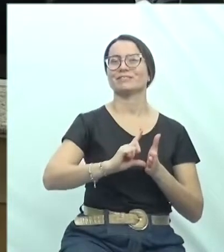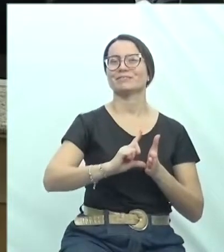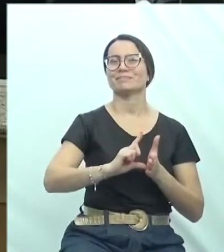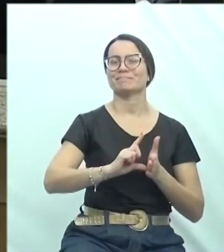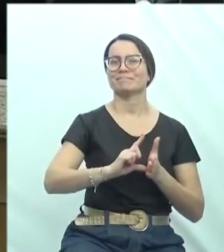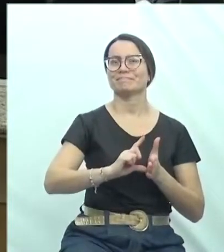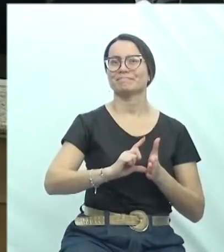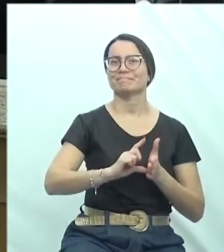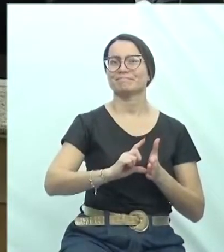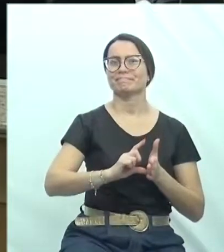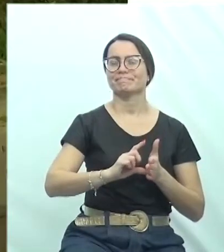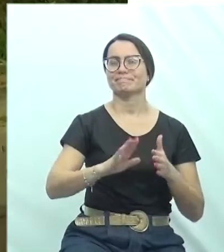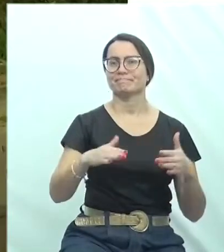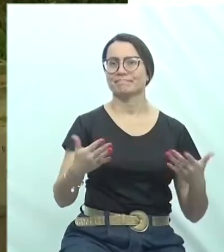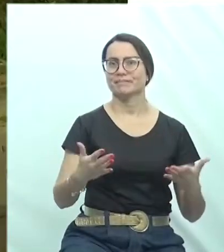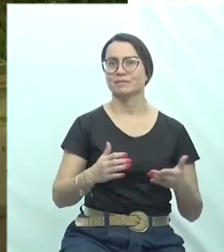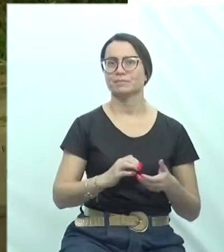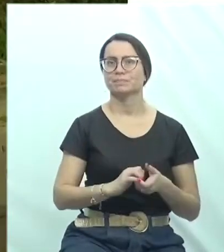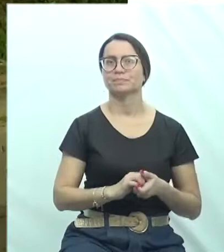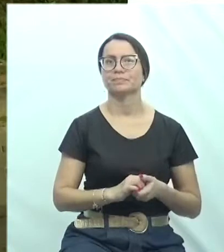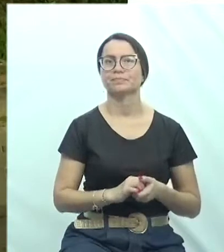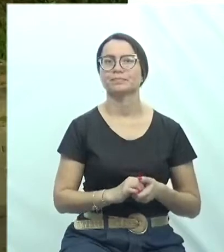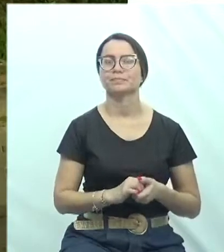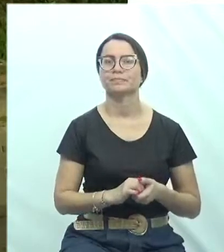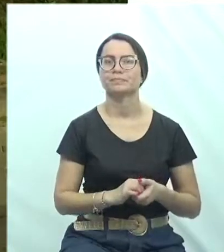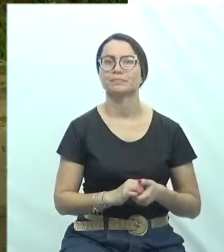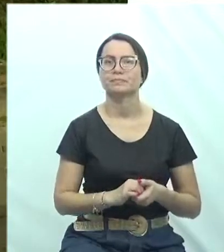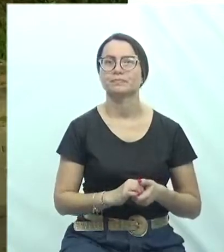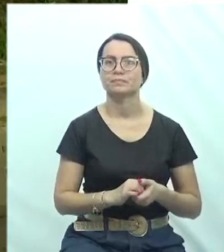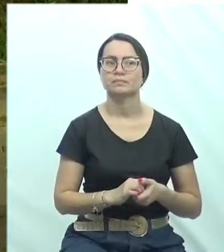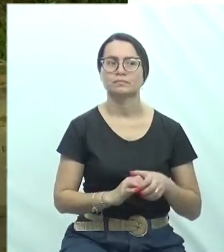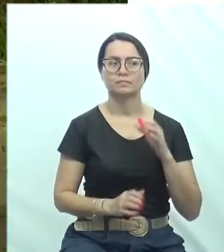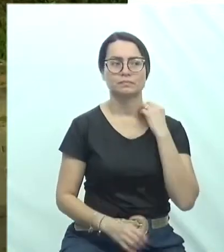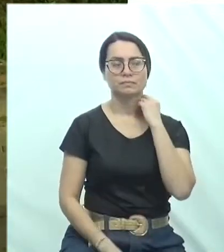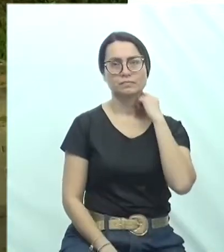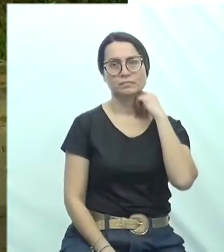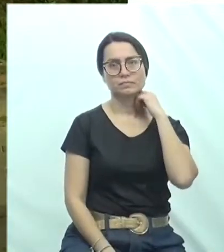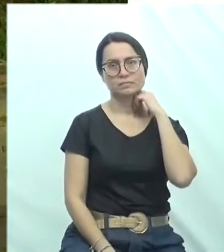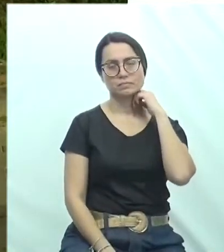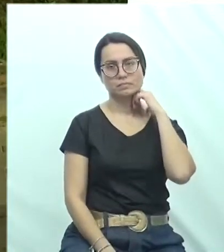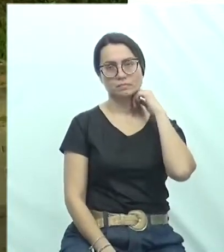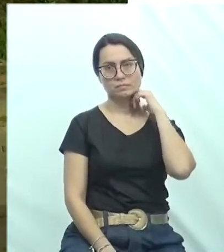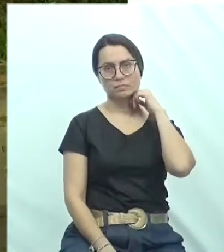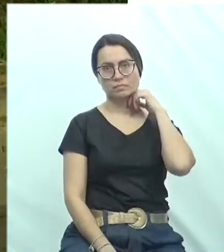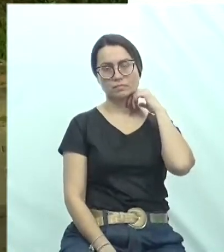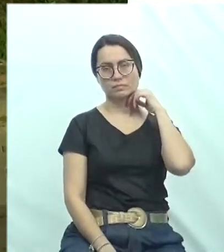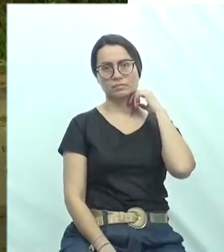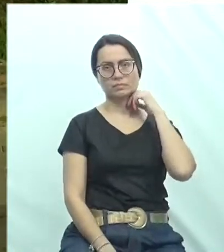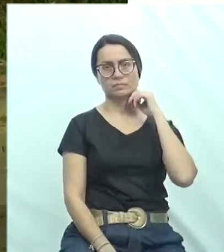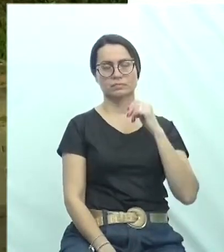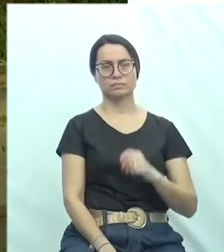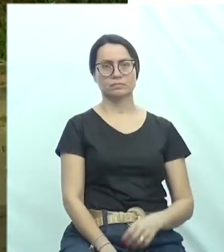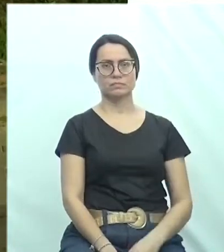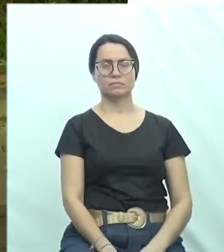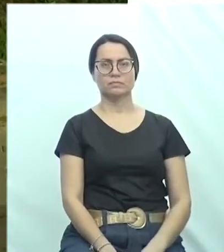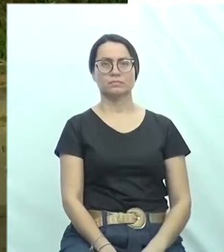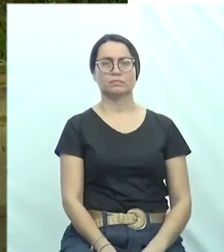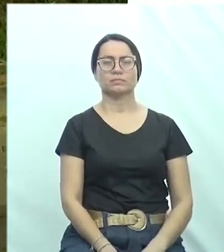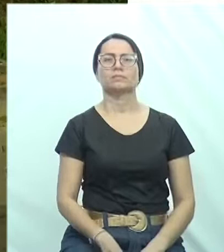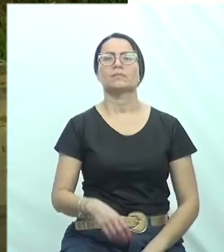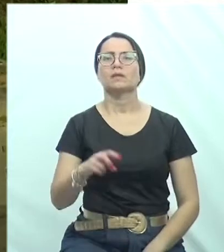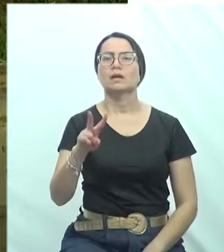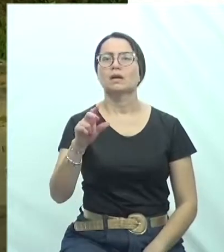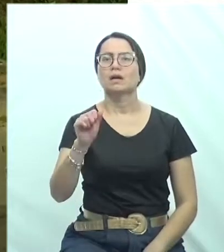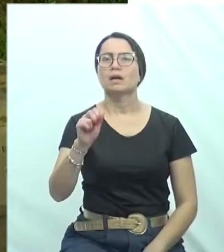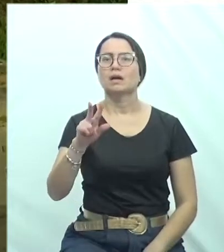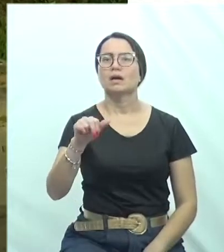o ar. Para quem, até eu vou fazer uma explanação, não sei se todos conhecem, essas válvulas, essas ventosas, elas são colocadas sempre